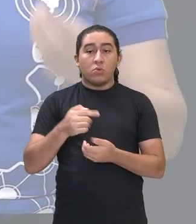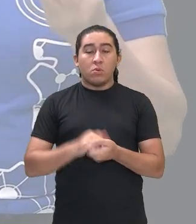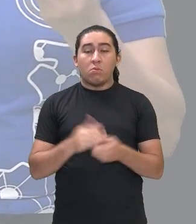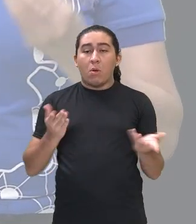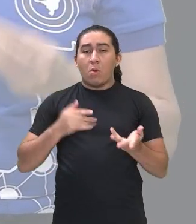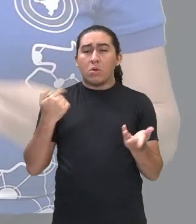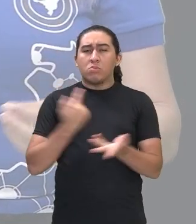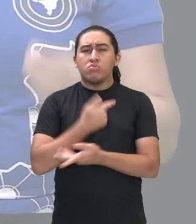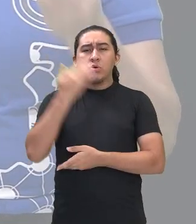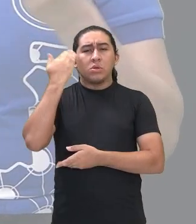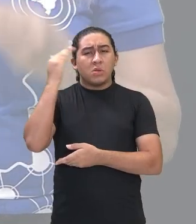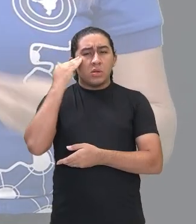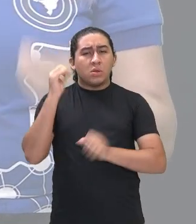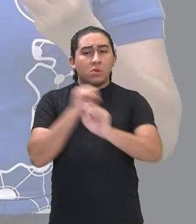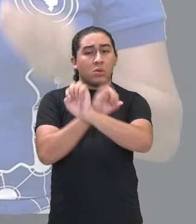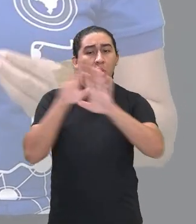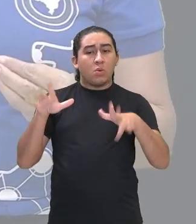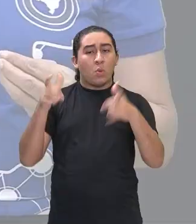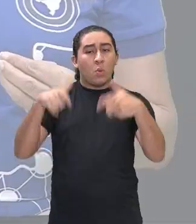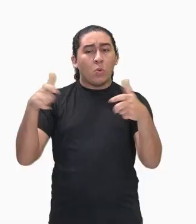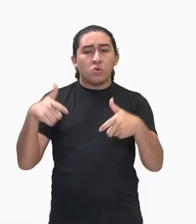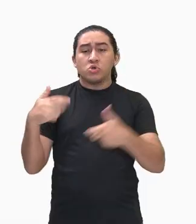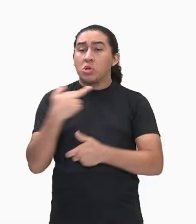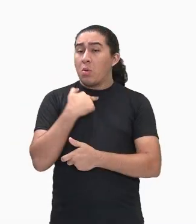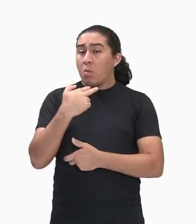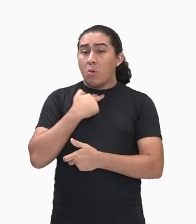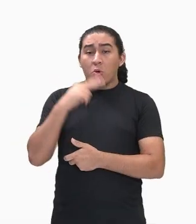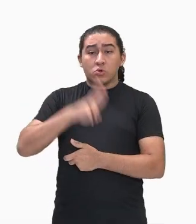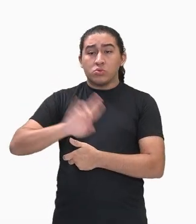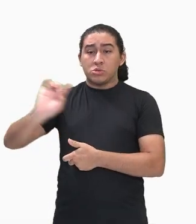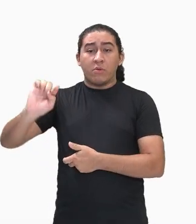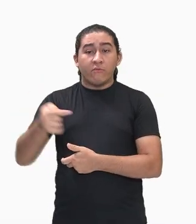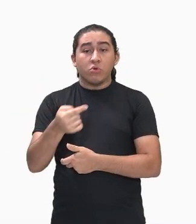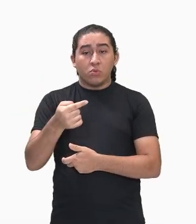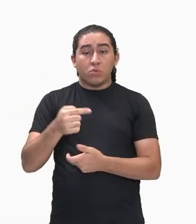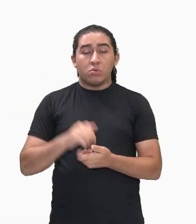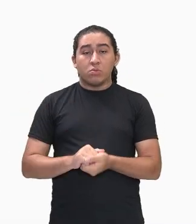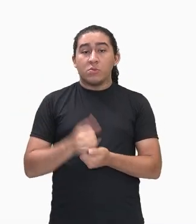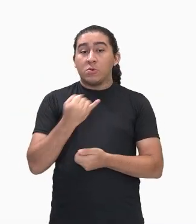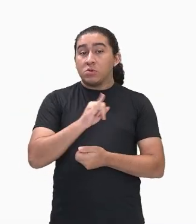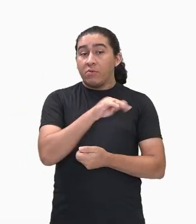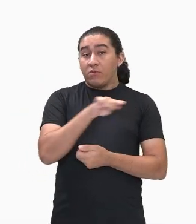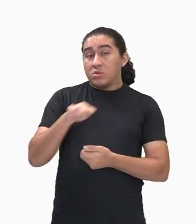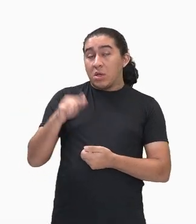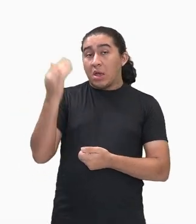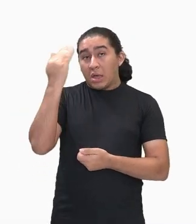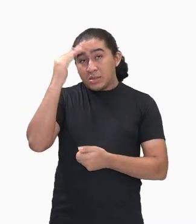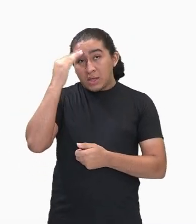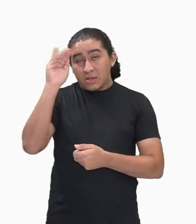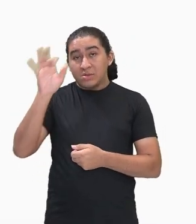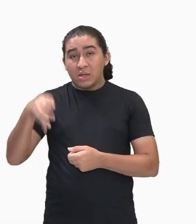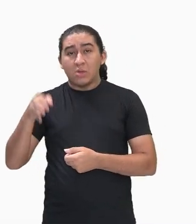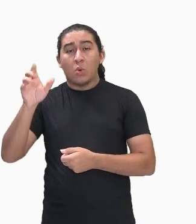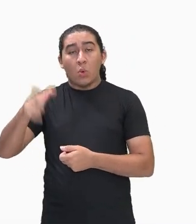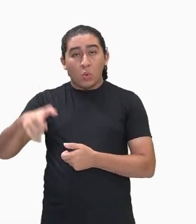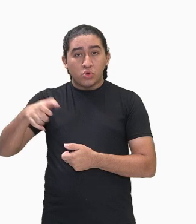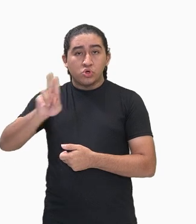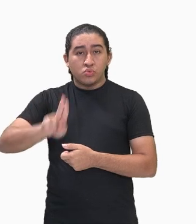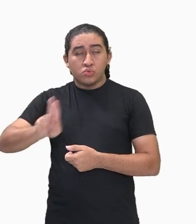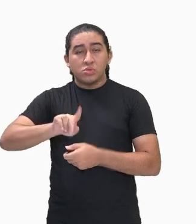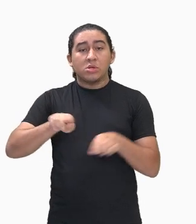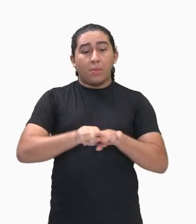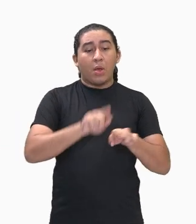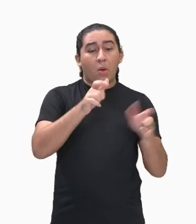entender onde não se deve, né? Que se você compreender onde não se deve usar